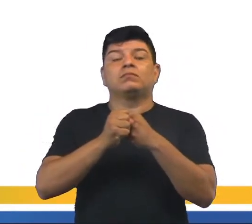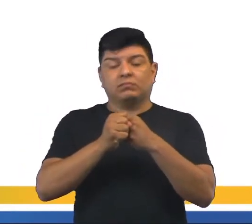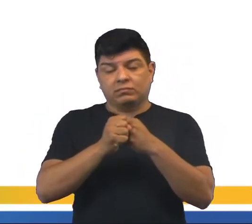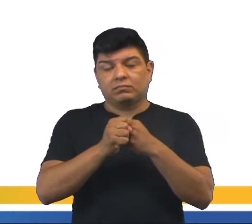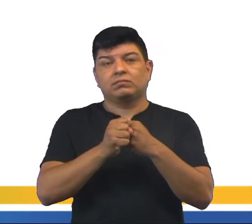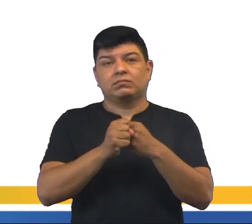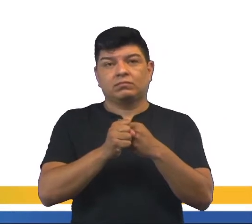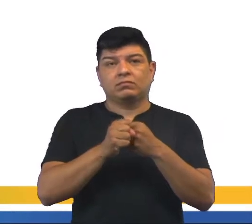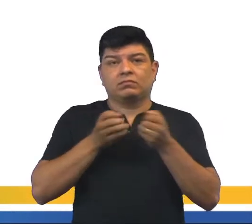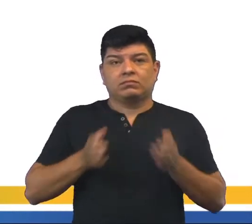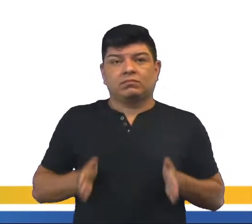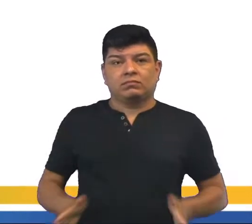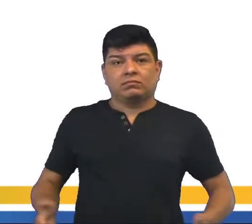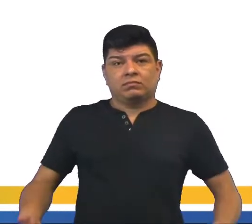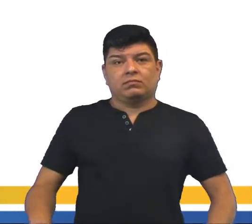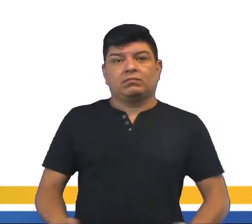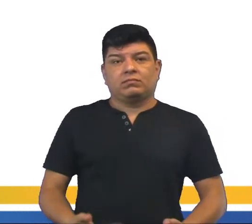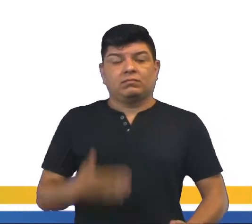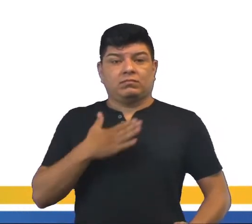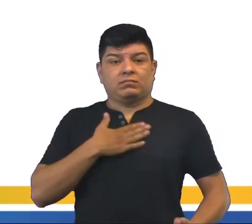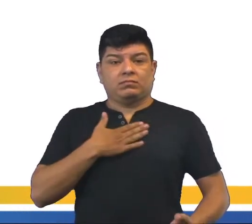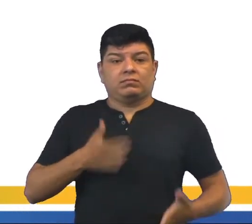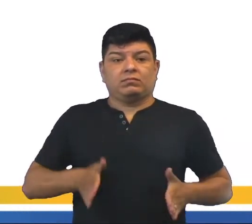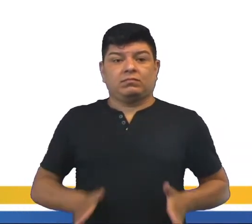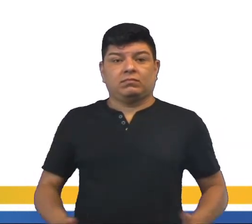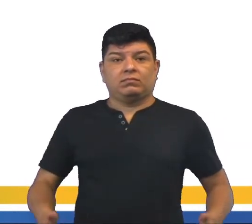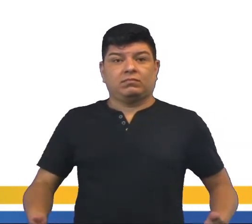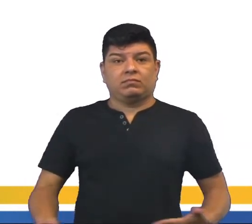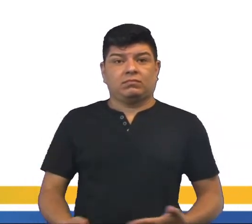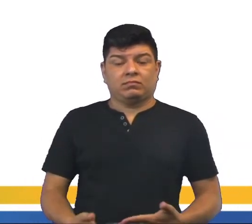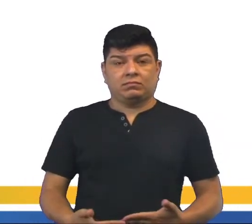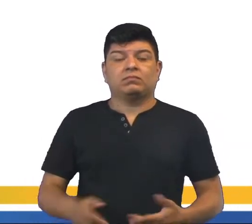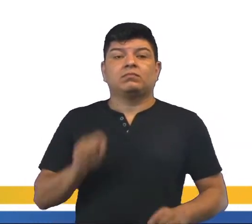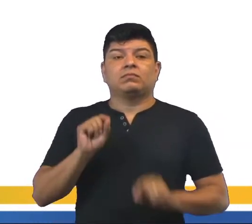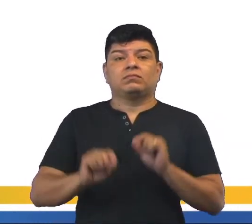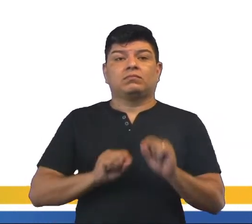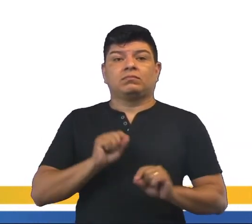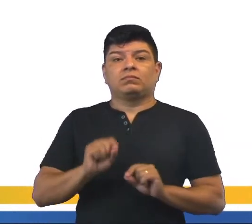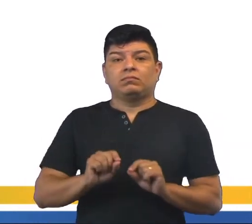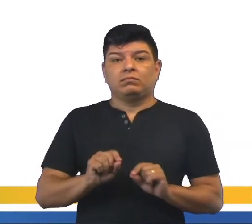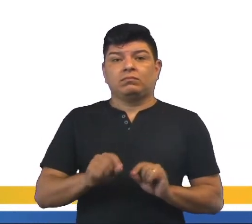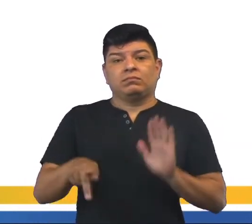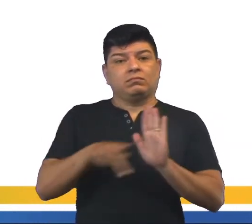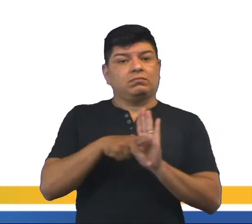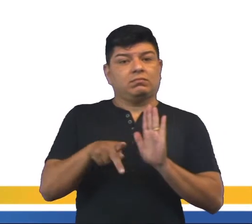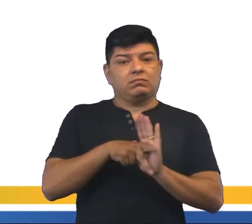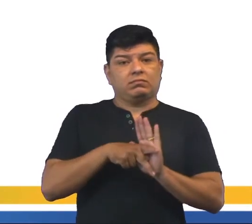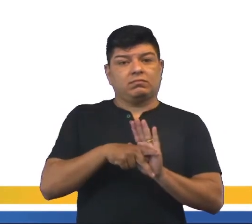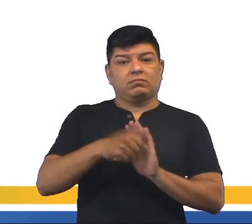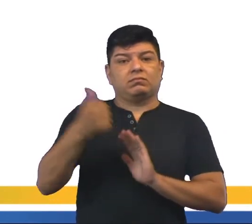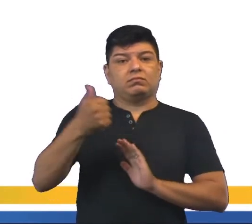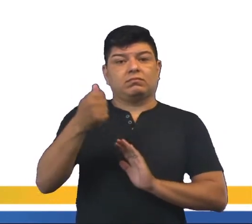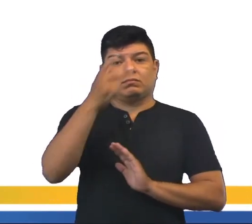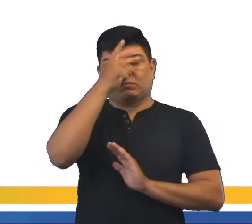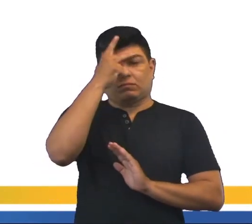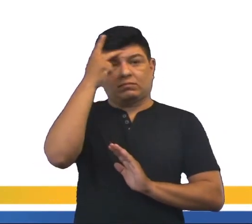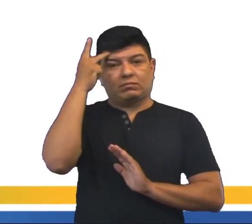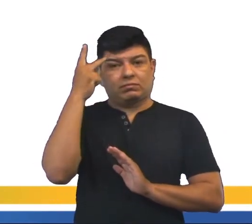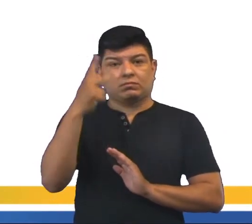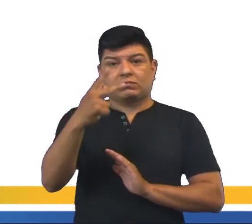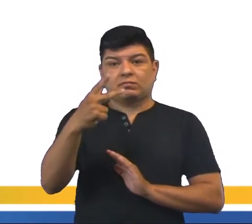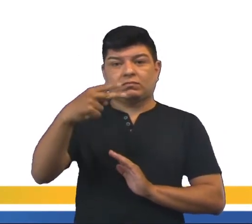da falda, que é saia, ou seja, minha saia. Ou seja, para dizer que a saia, né, pertence àquela primeira pessoa do pronome